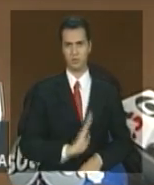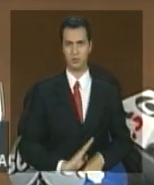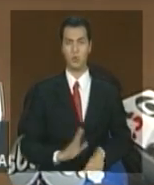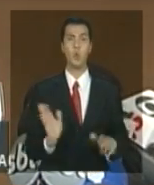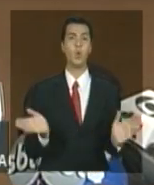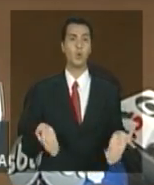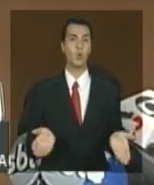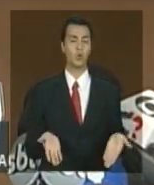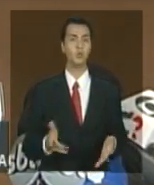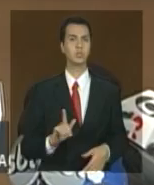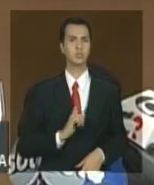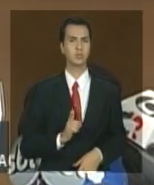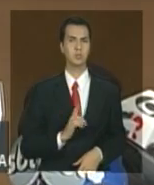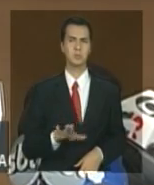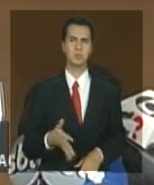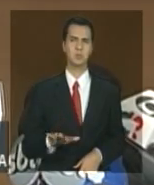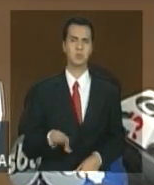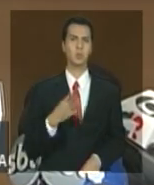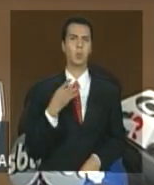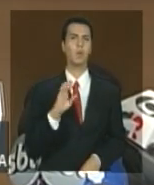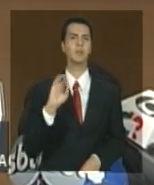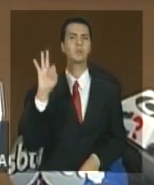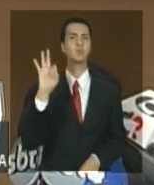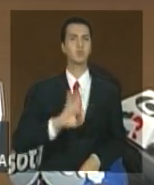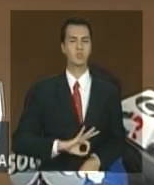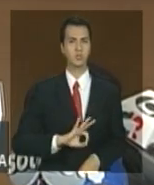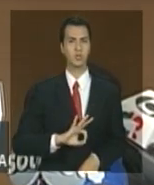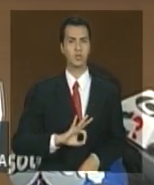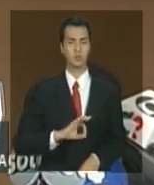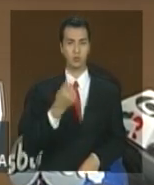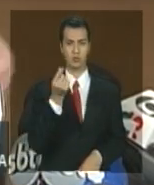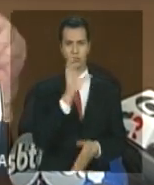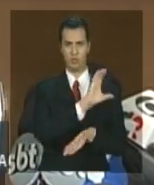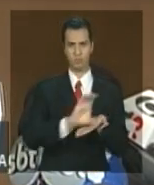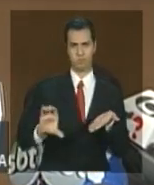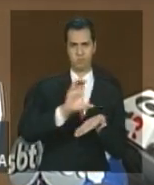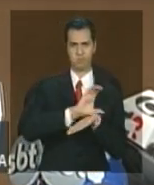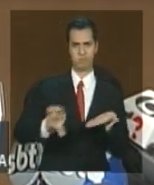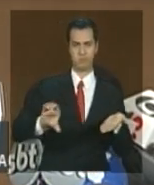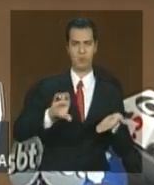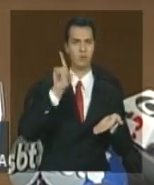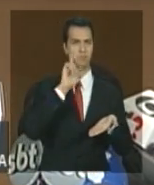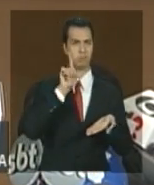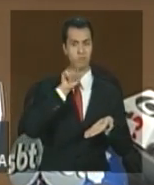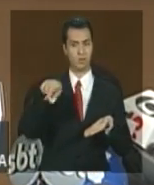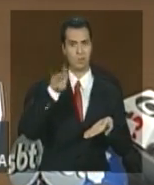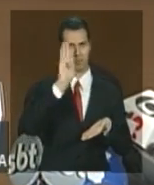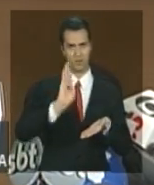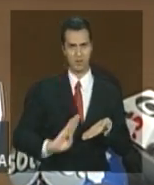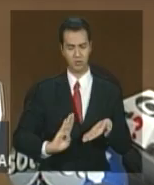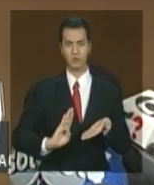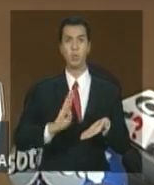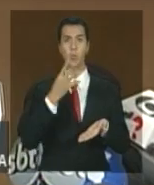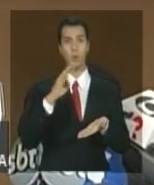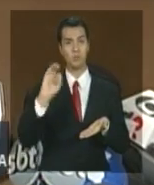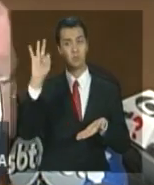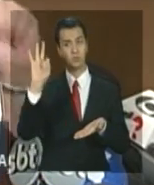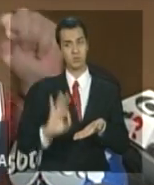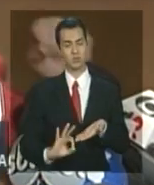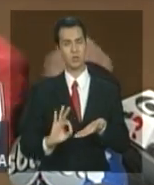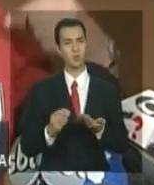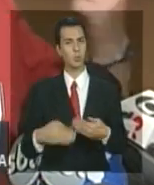o volume corresponde a em torno de 40% do volume, o volume de investimento brasileiro nos Estados